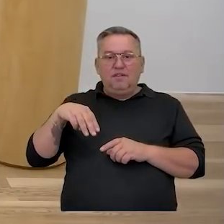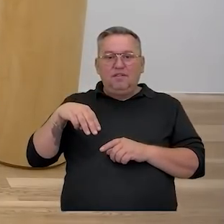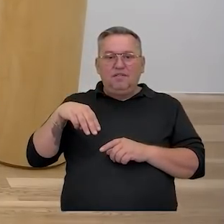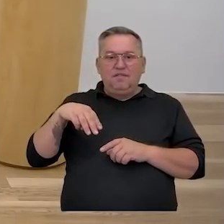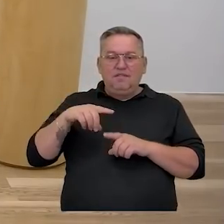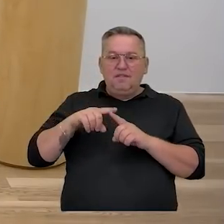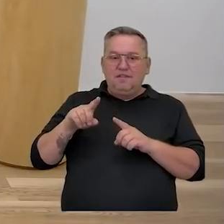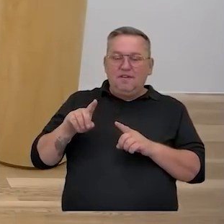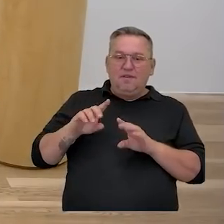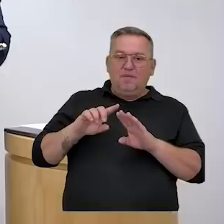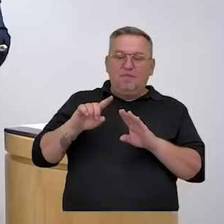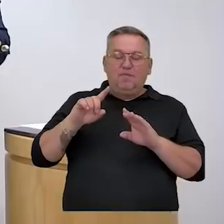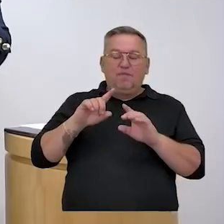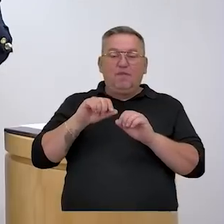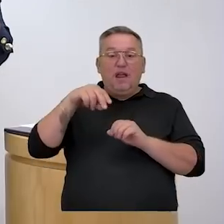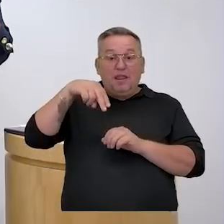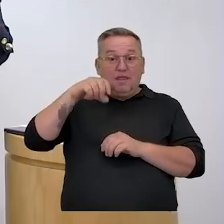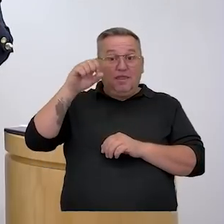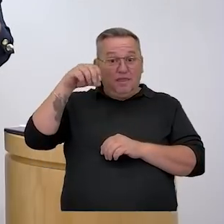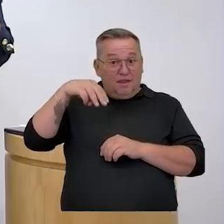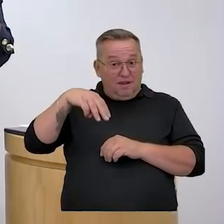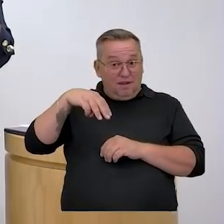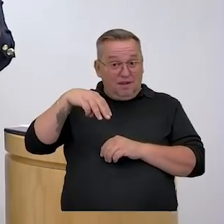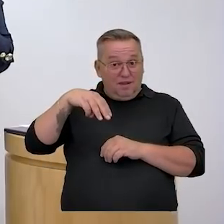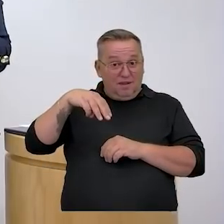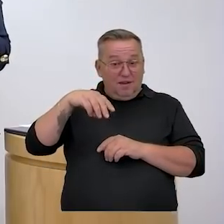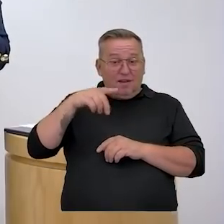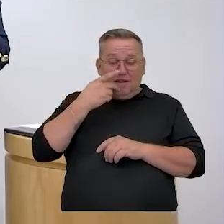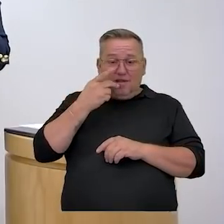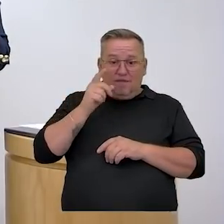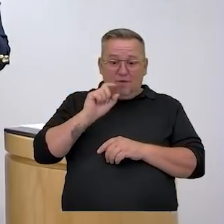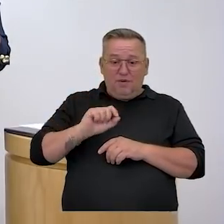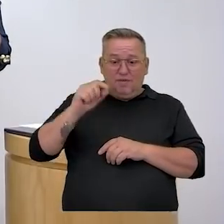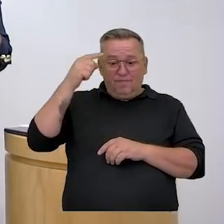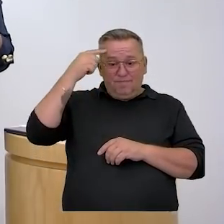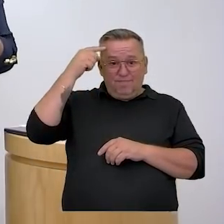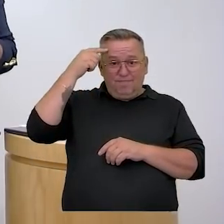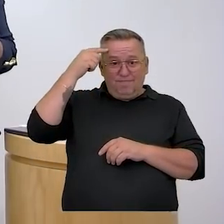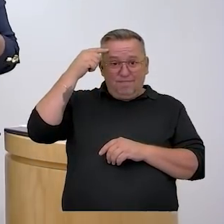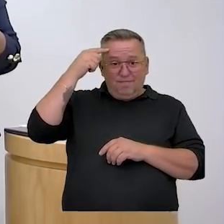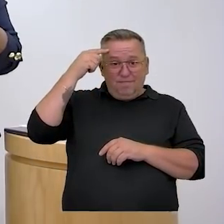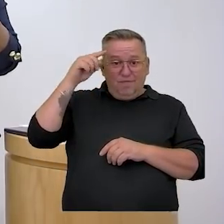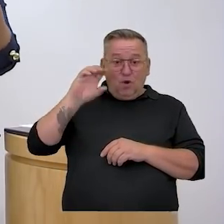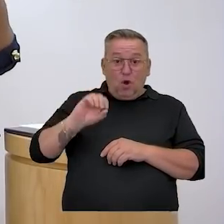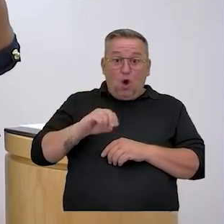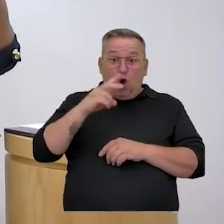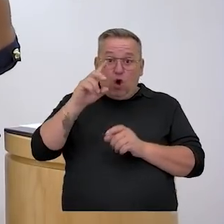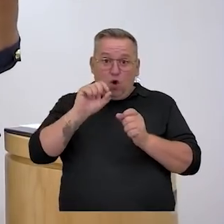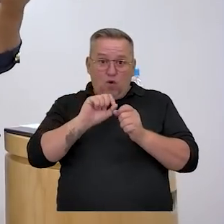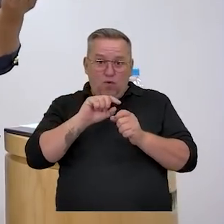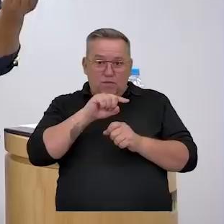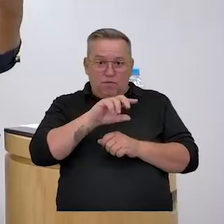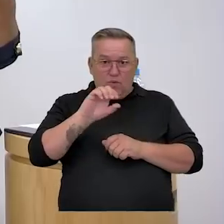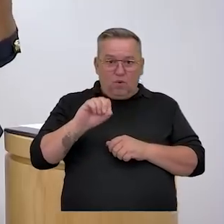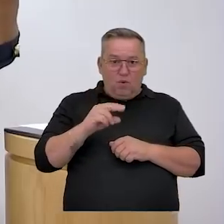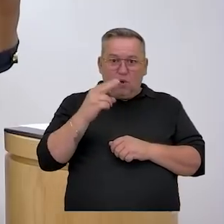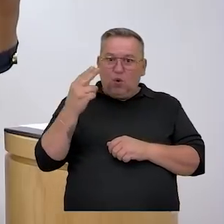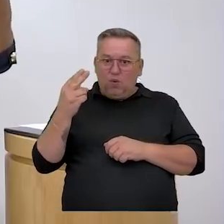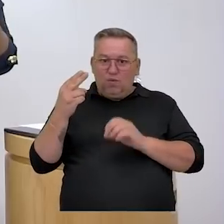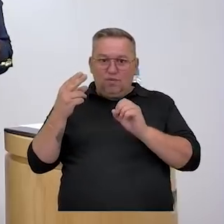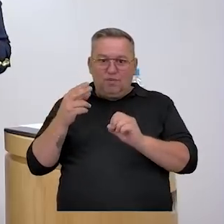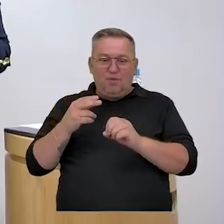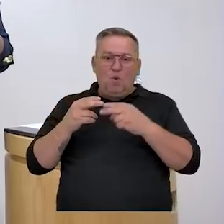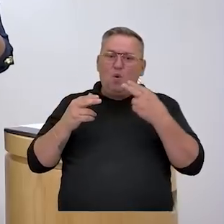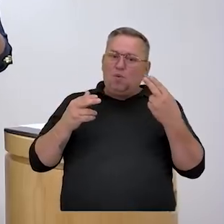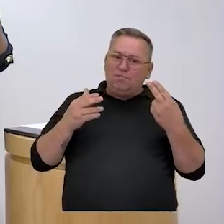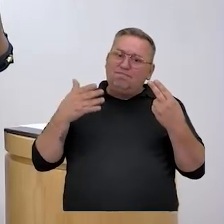uma conjunção que nós falamos que ela aí tem uma questãozinha, da ideia de ou você faz isso ou aquilo, ou nem isto nem